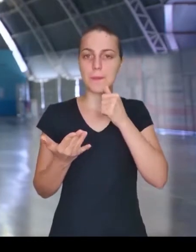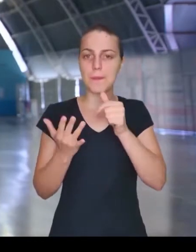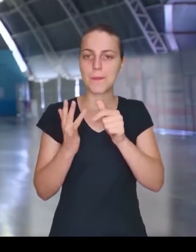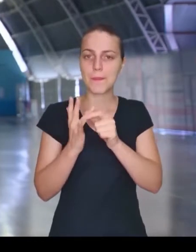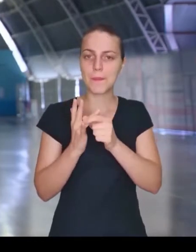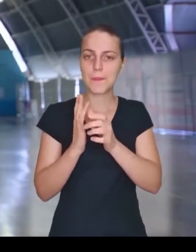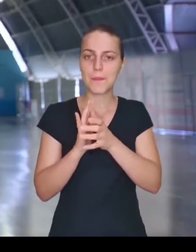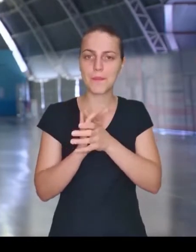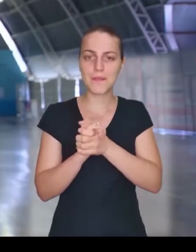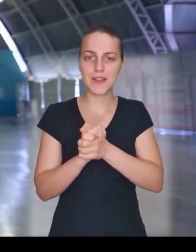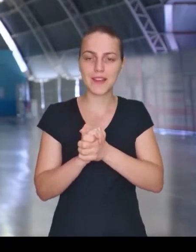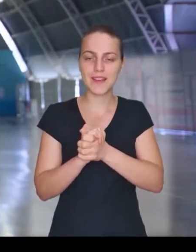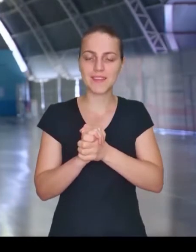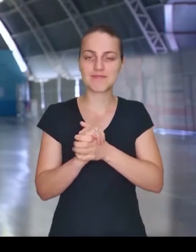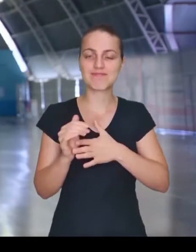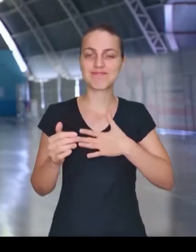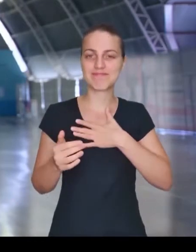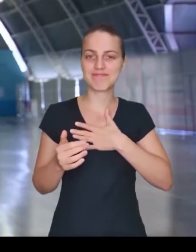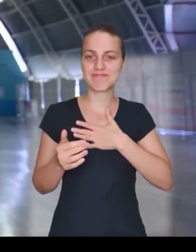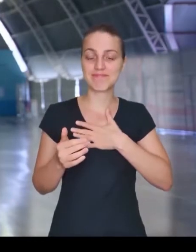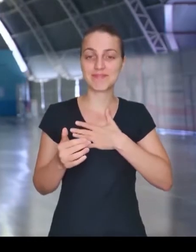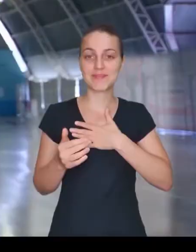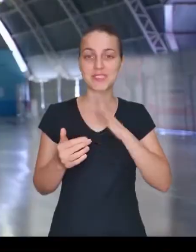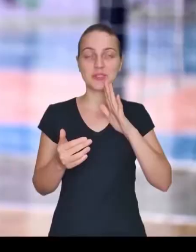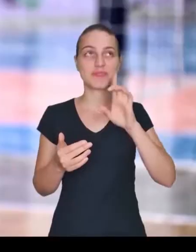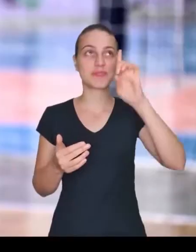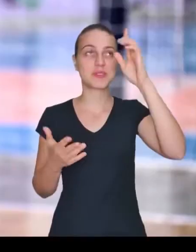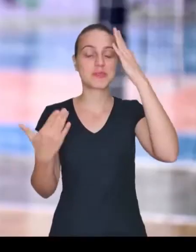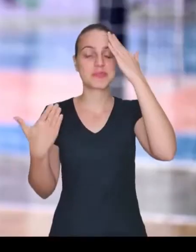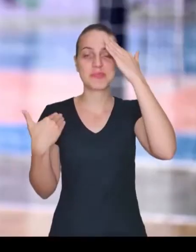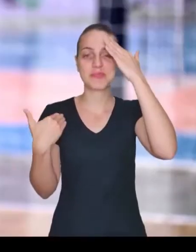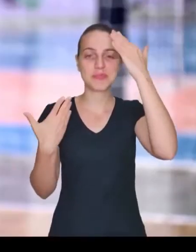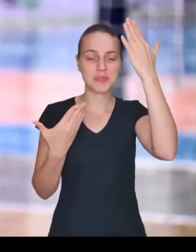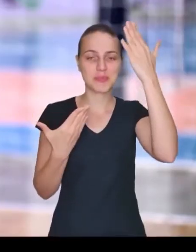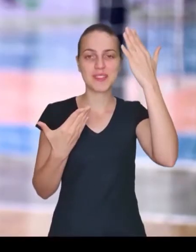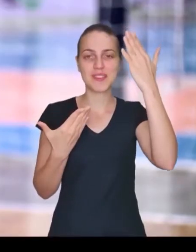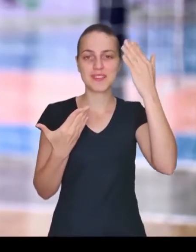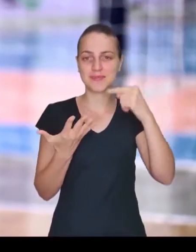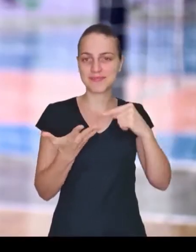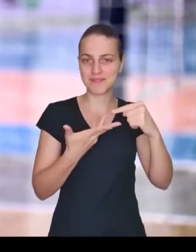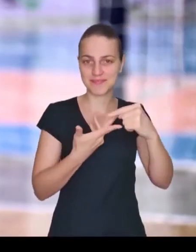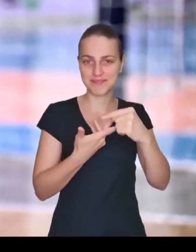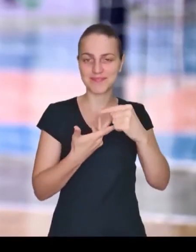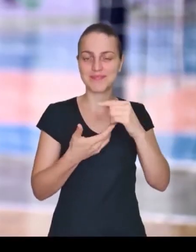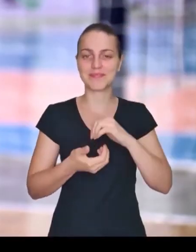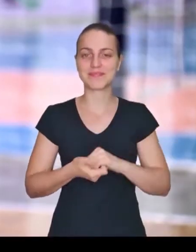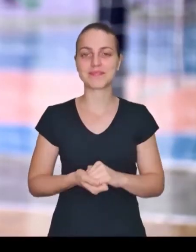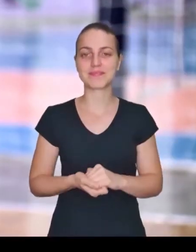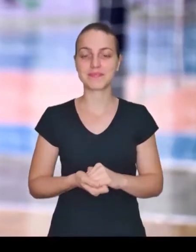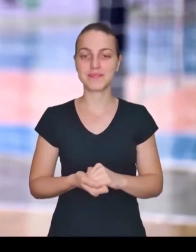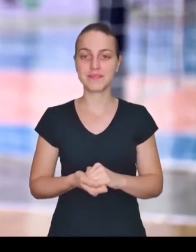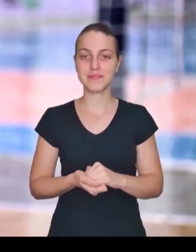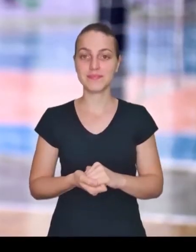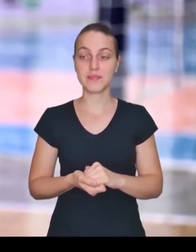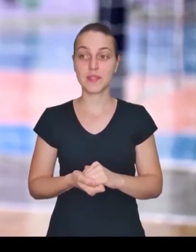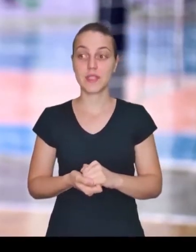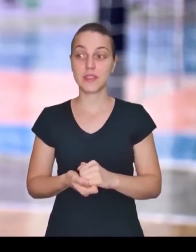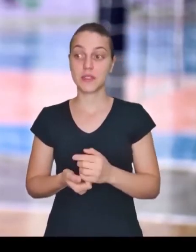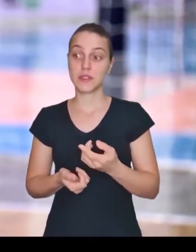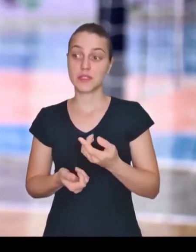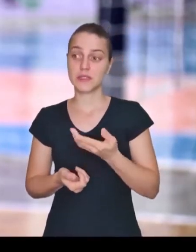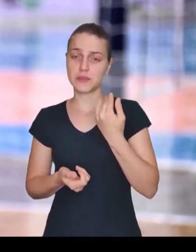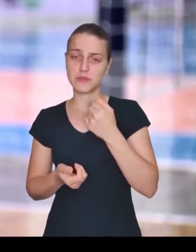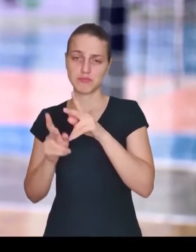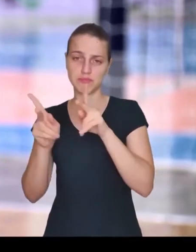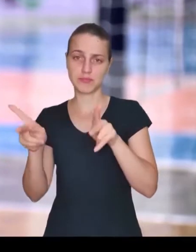só agradece a Deus por isso. Leandro. Assim, quando eu perdi minha perna, eu fui até o shopping passear com a minha esposa, na época eu não tinha prótese